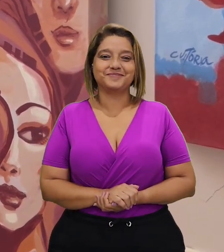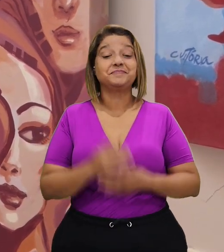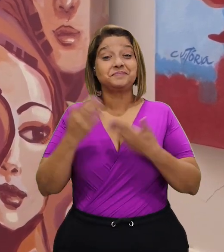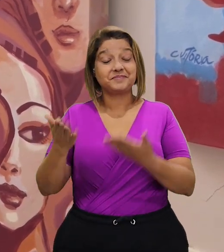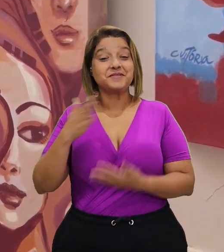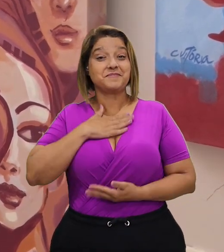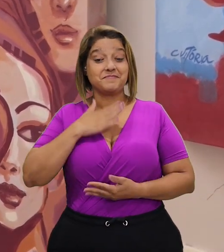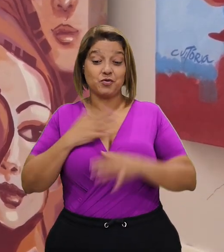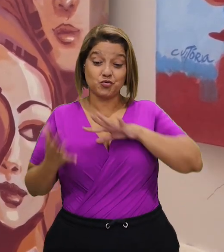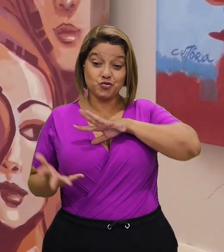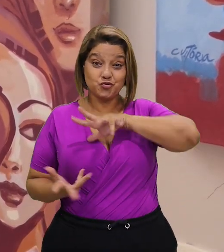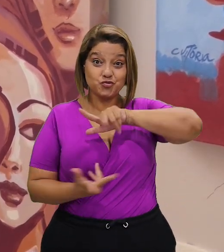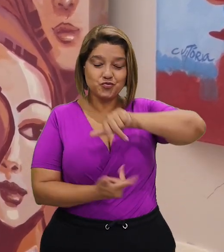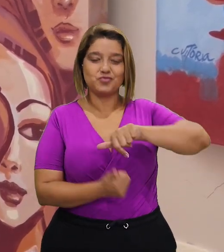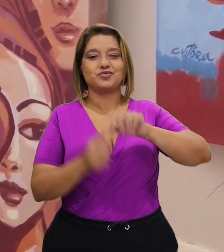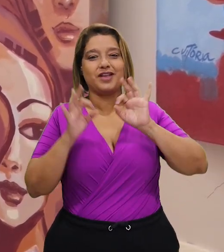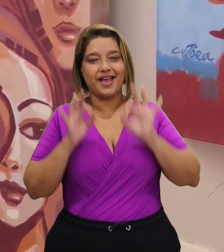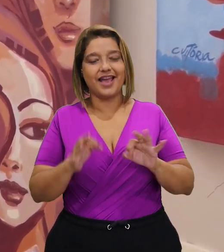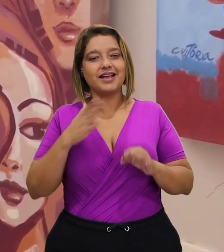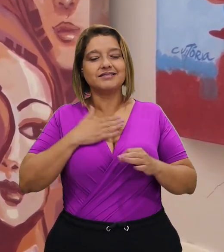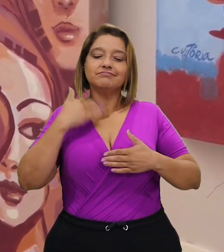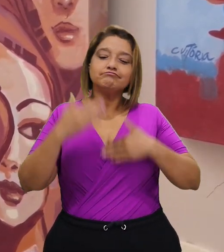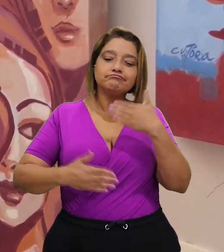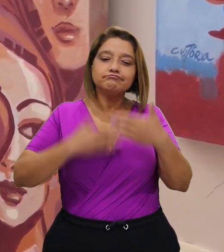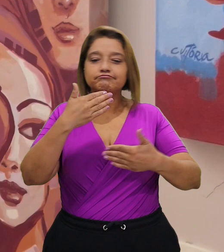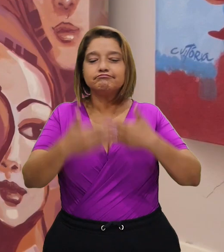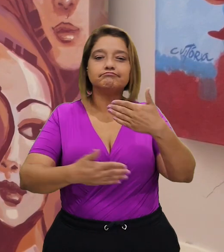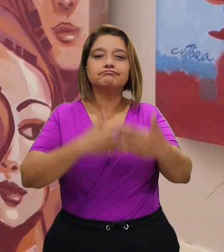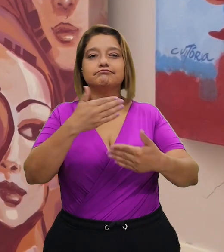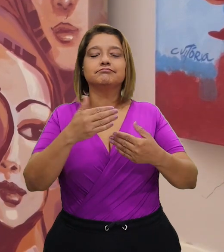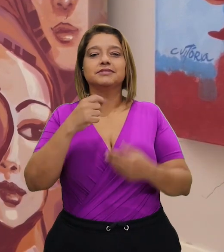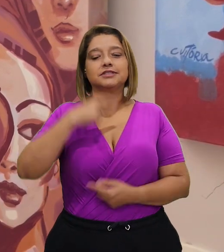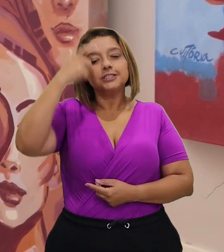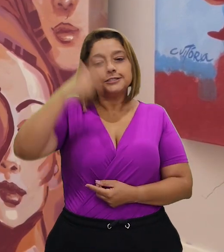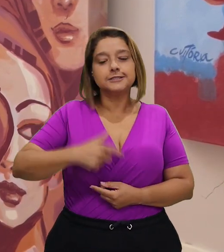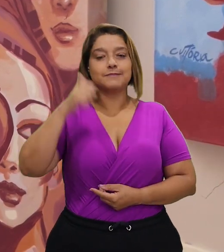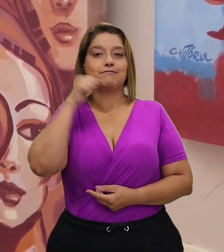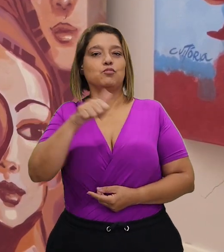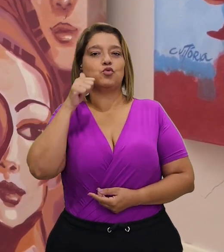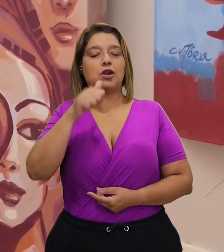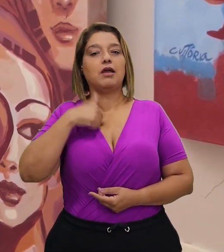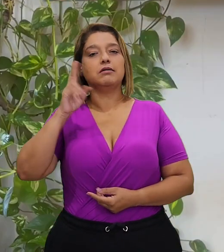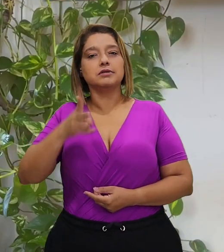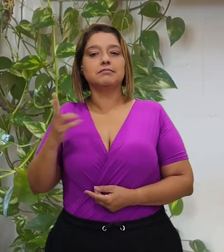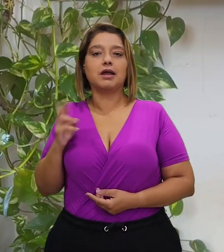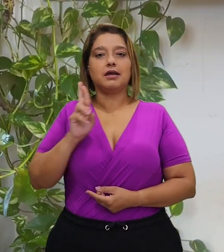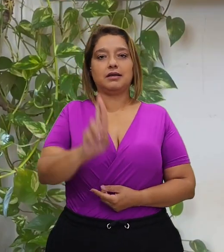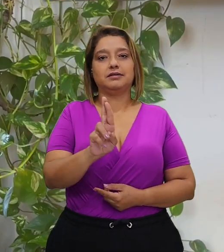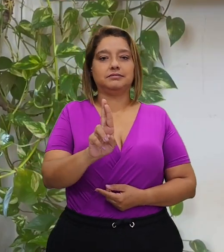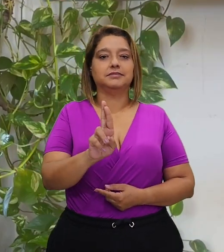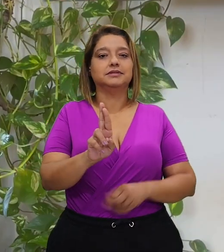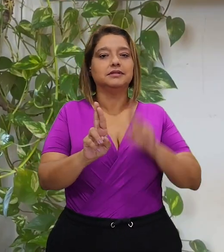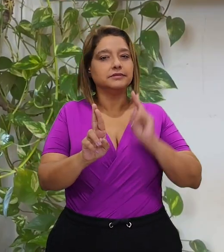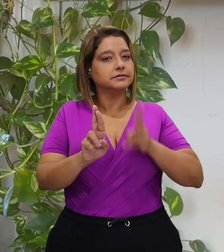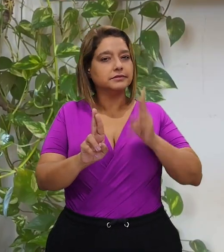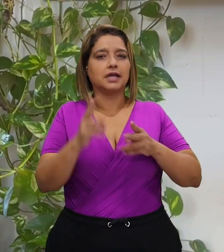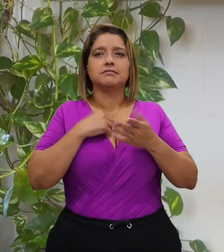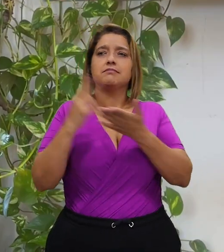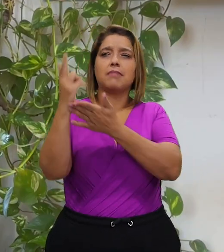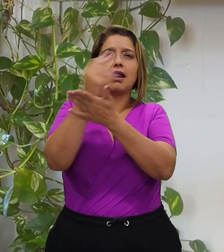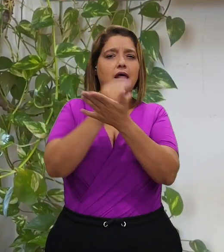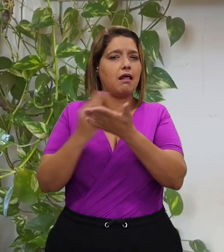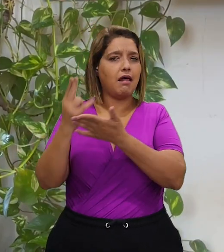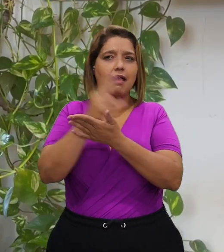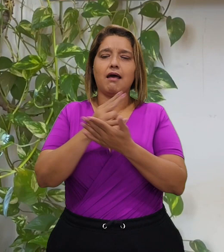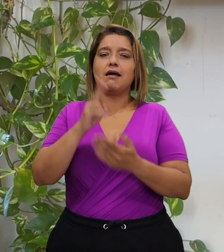uma representação divina essa marca aqui em alguma cabeça. Então, esse é o meu universo.